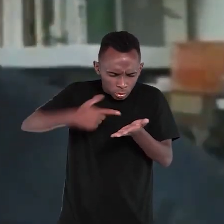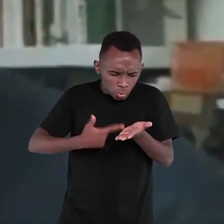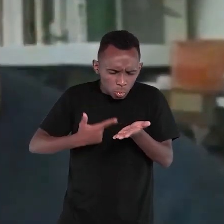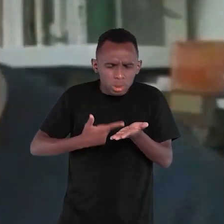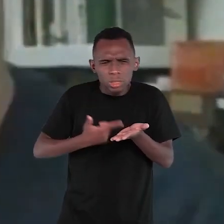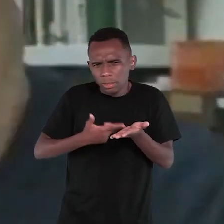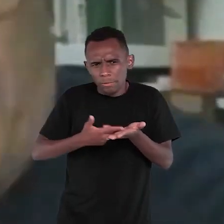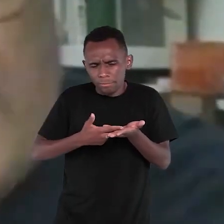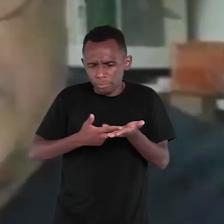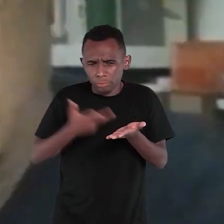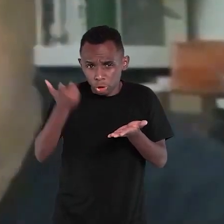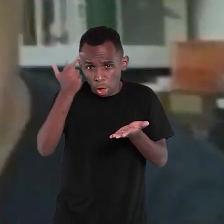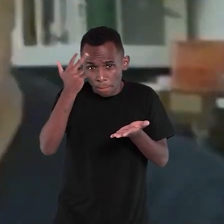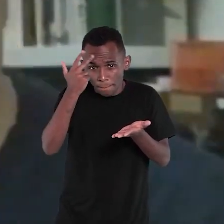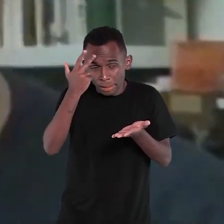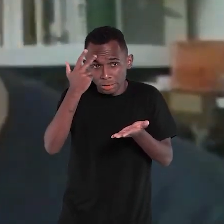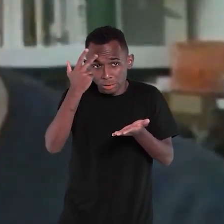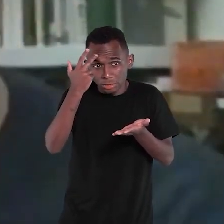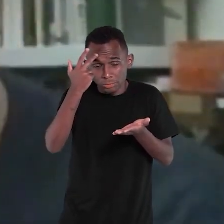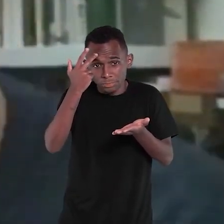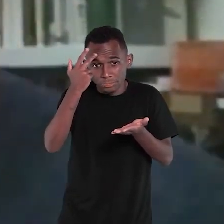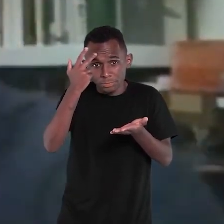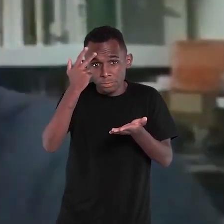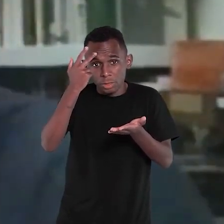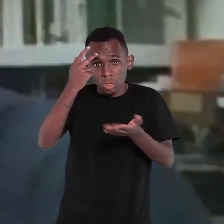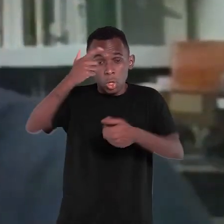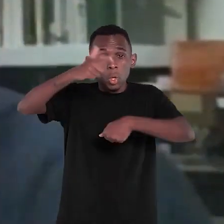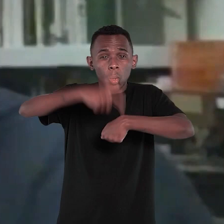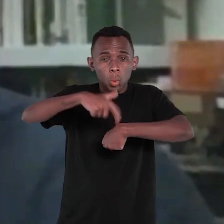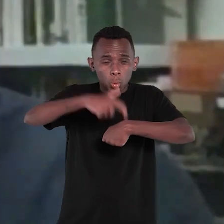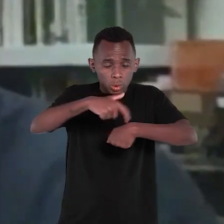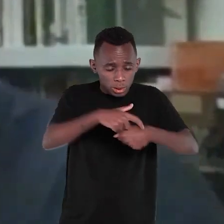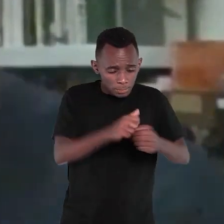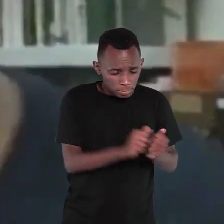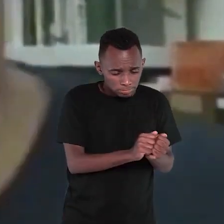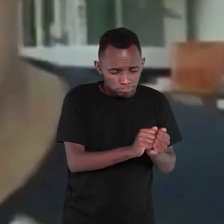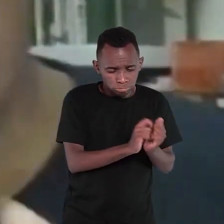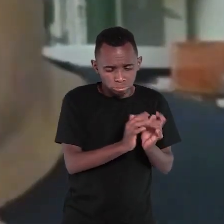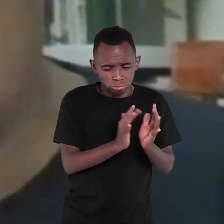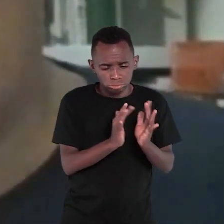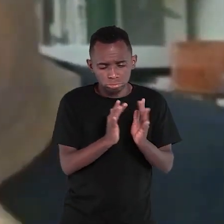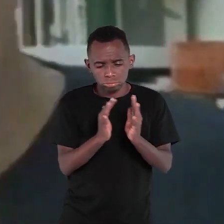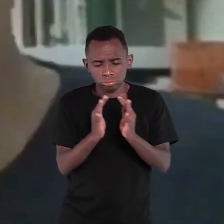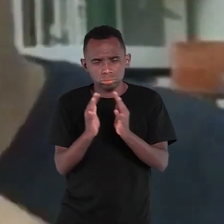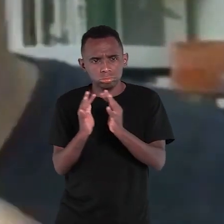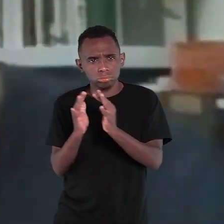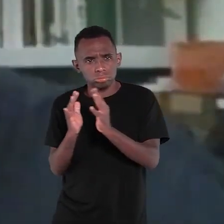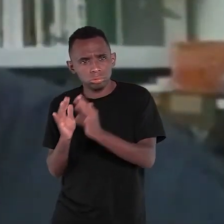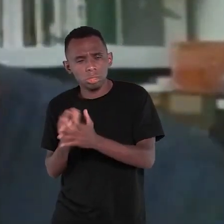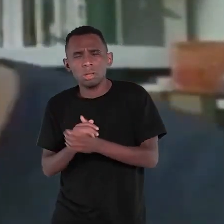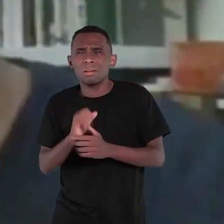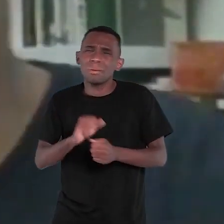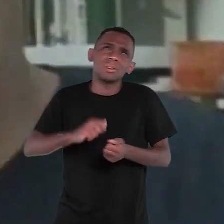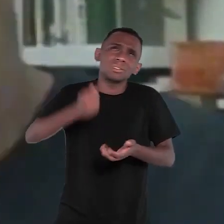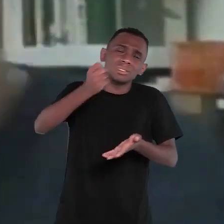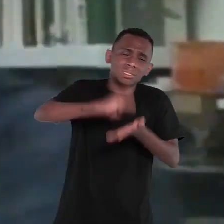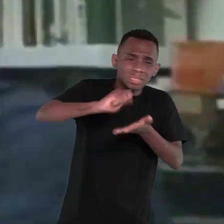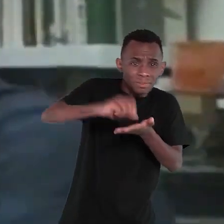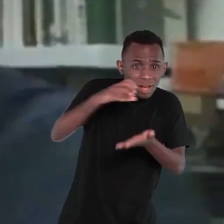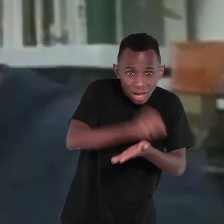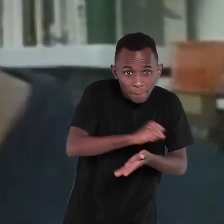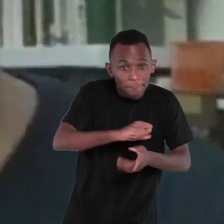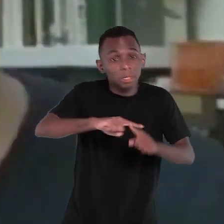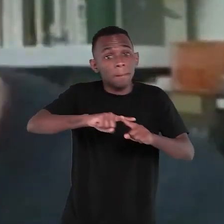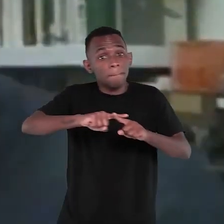né, normalmente, né, quem dá o tempo mesmo, no fundo, quer dizer, você pode escrever para ser lido